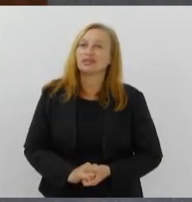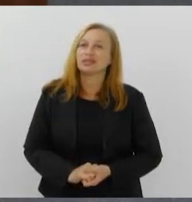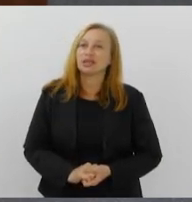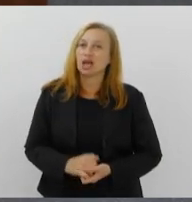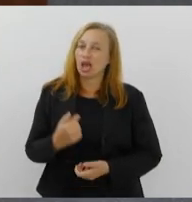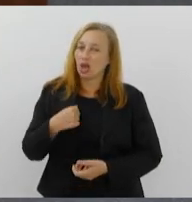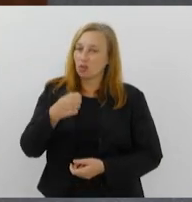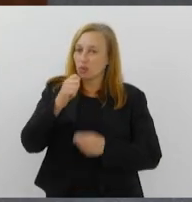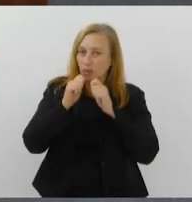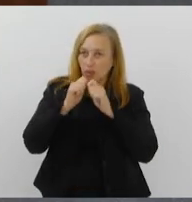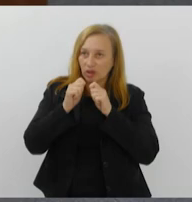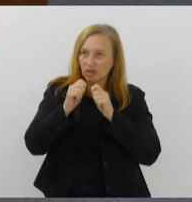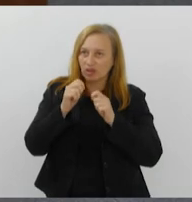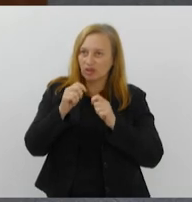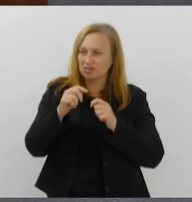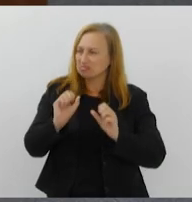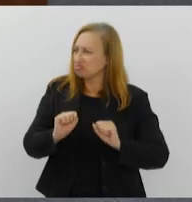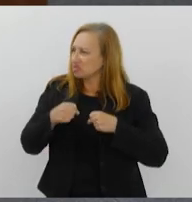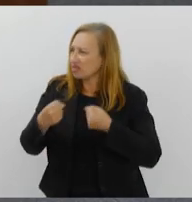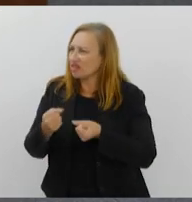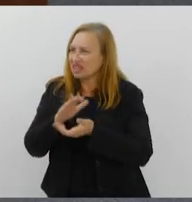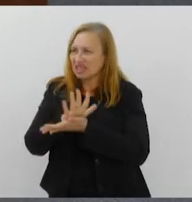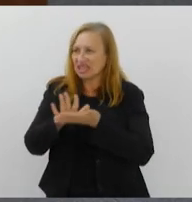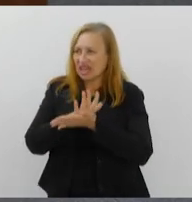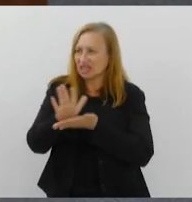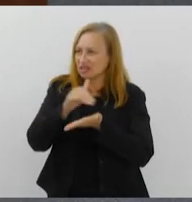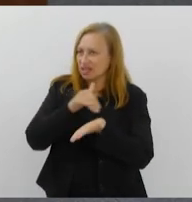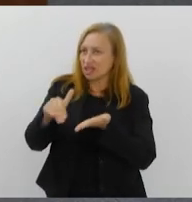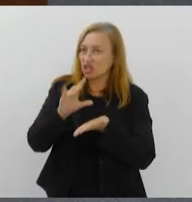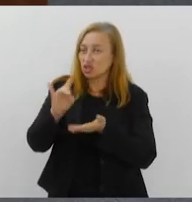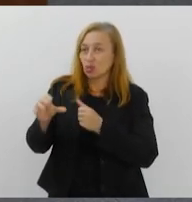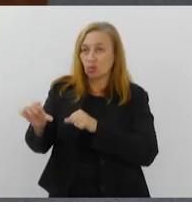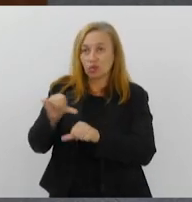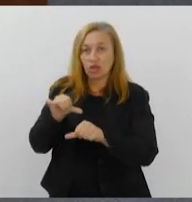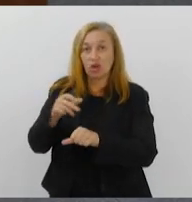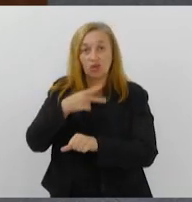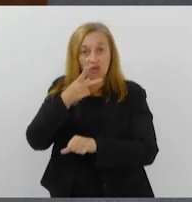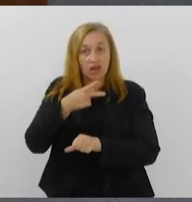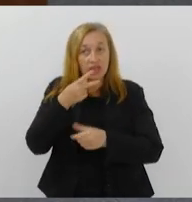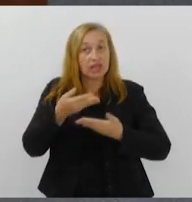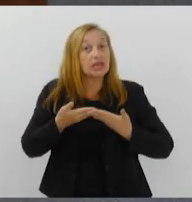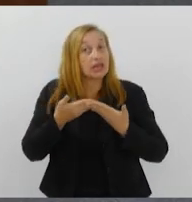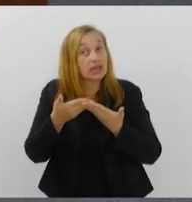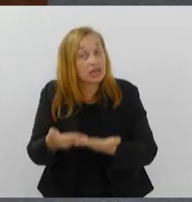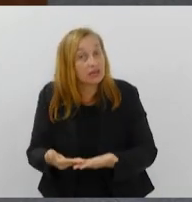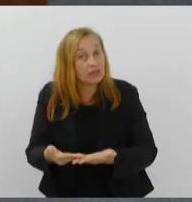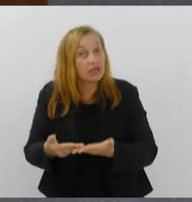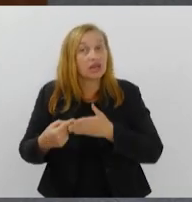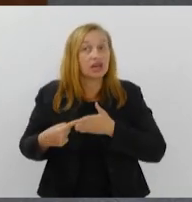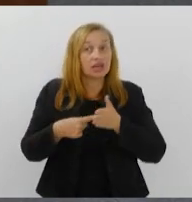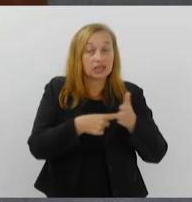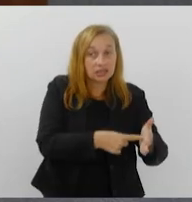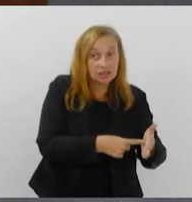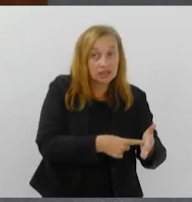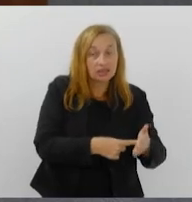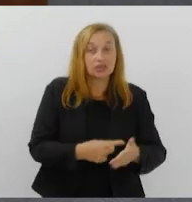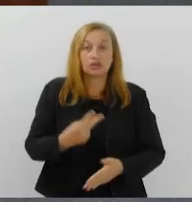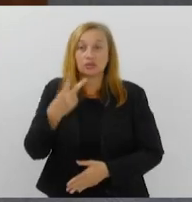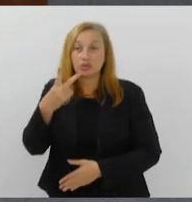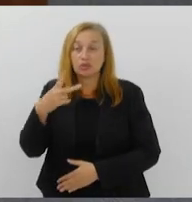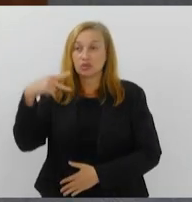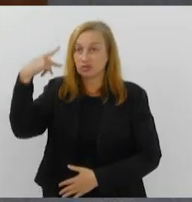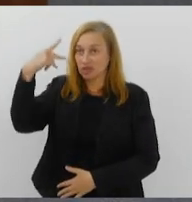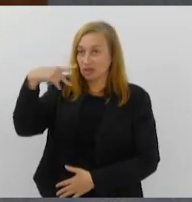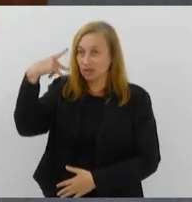não fiz nenhuma defesa ao secretário Bira Marques. Pelo contrário, eu disse que encaminhei a denúncia realizada por dois